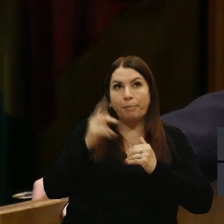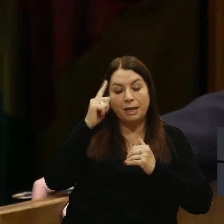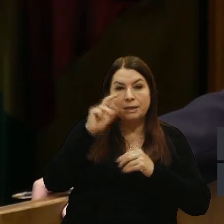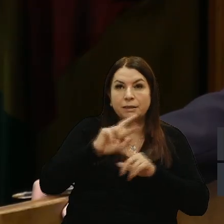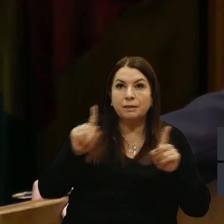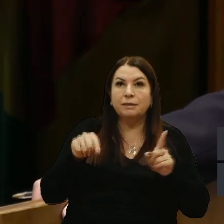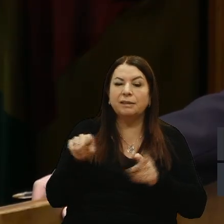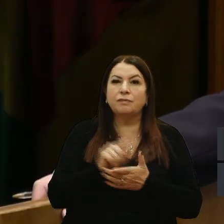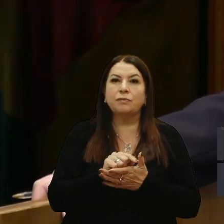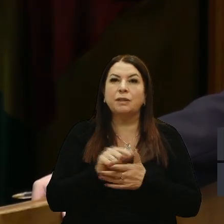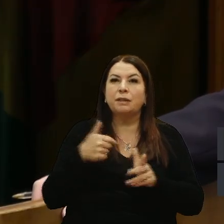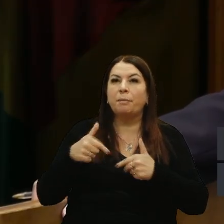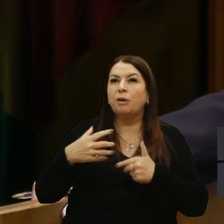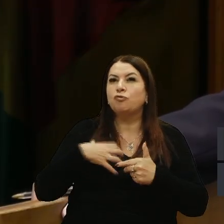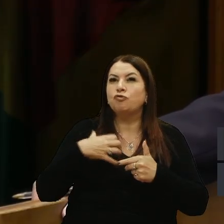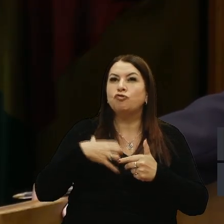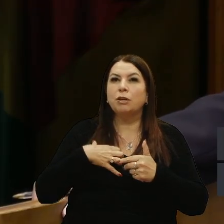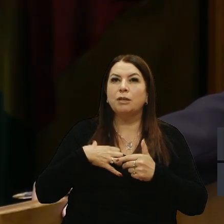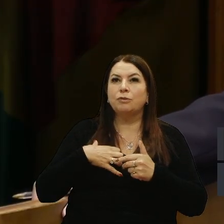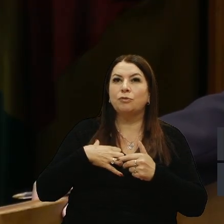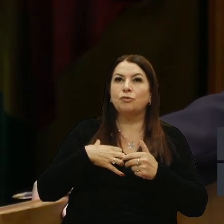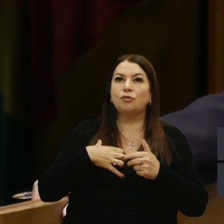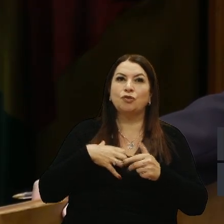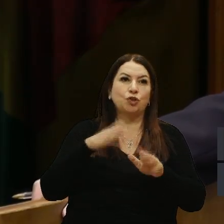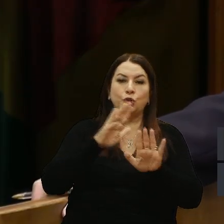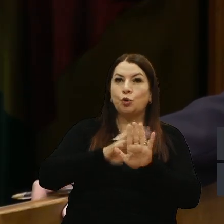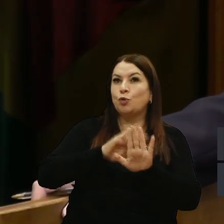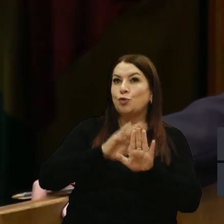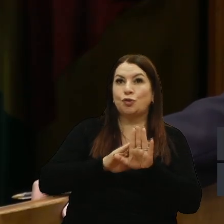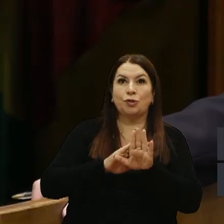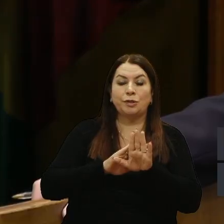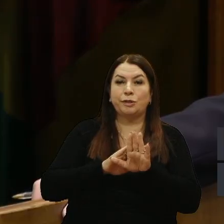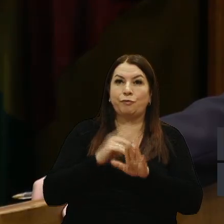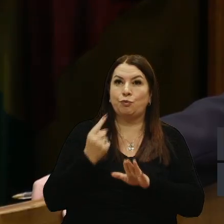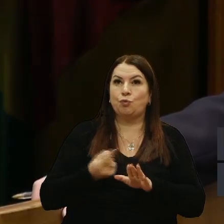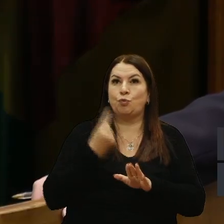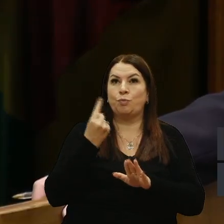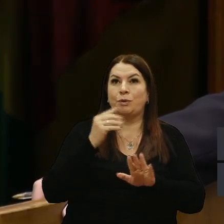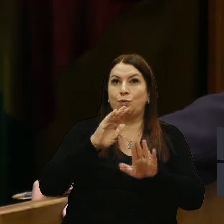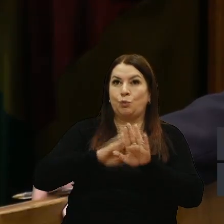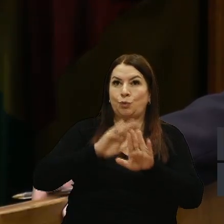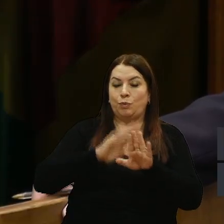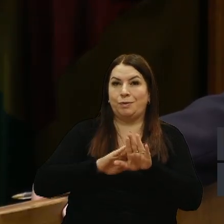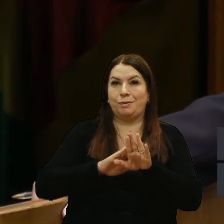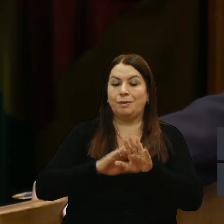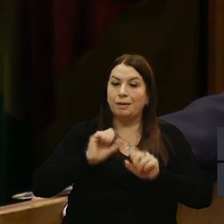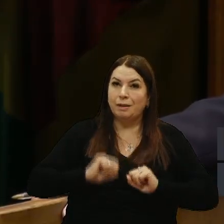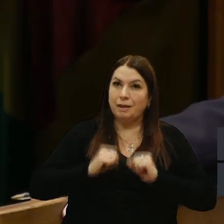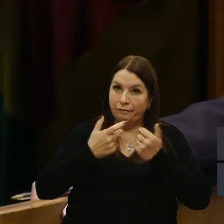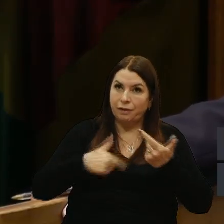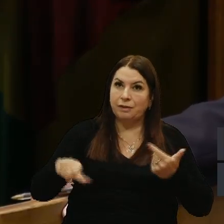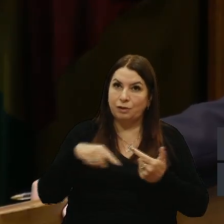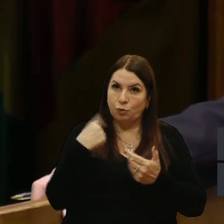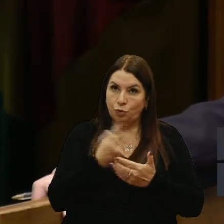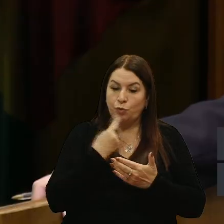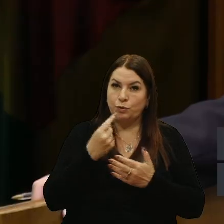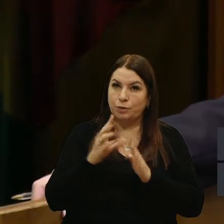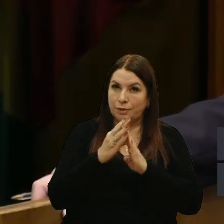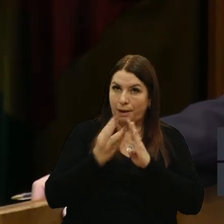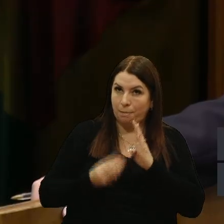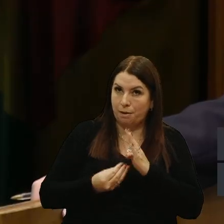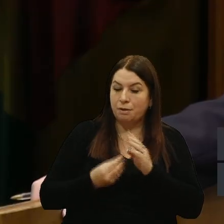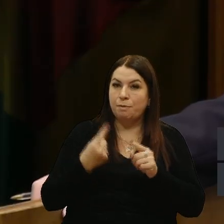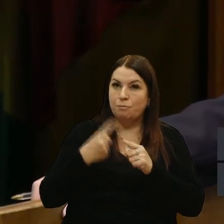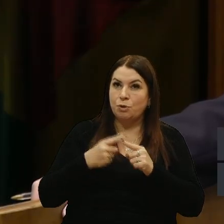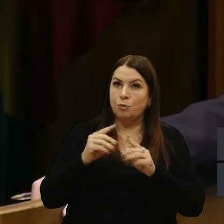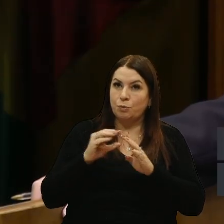e trabalhar em formas de ideologia, se não for uma única ideologia. Defender o nosso SAMAI, porque